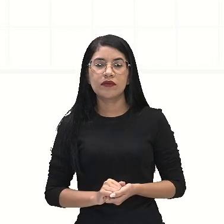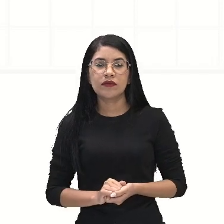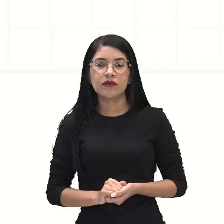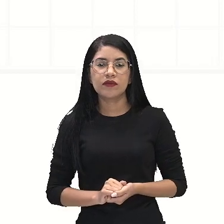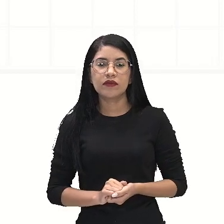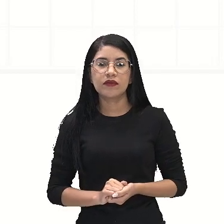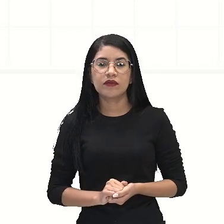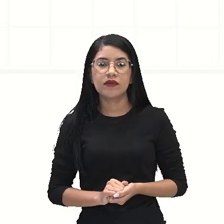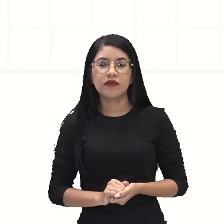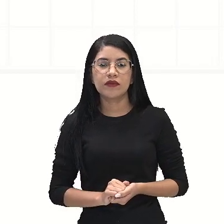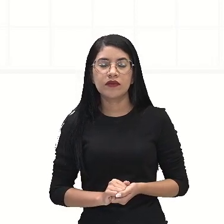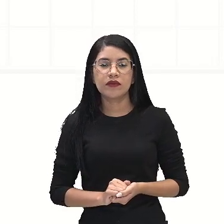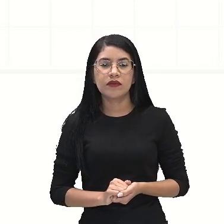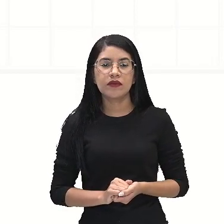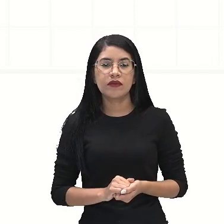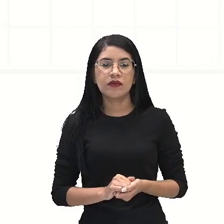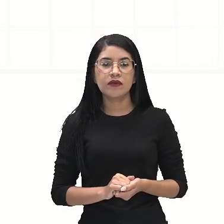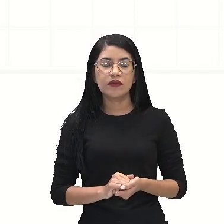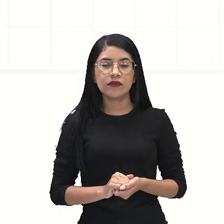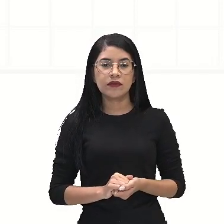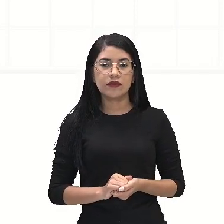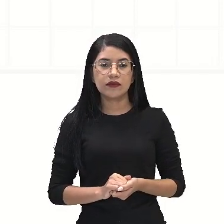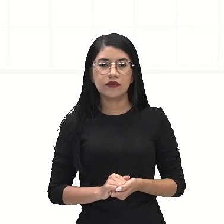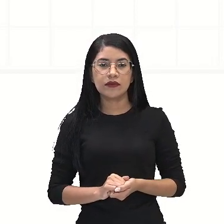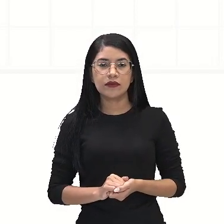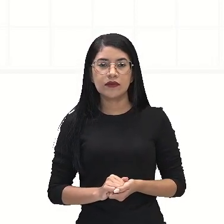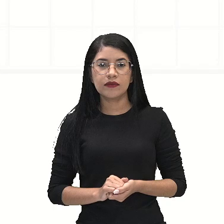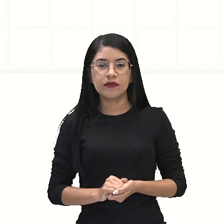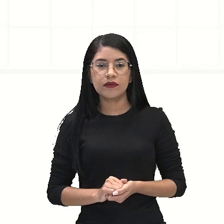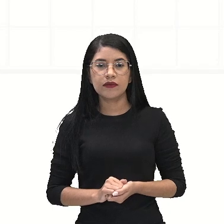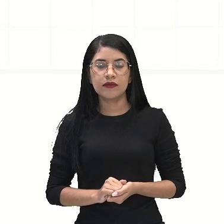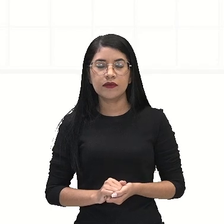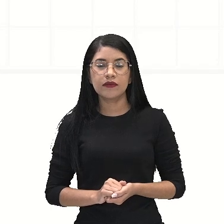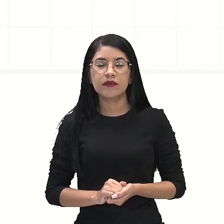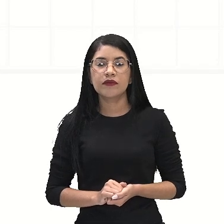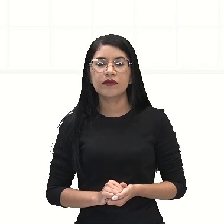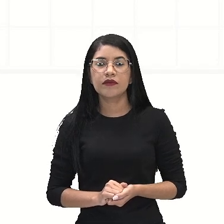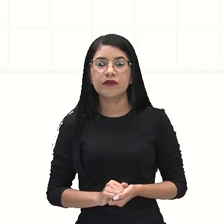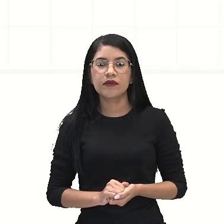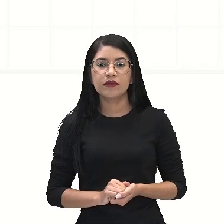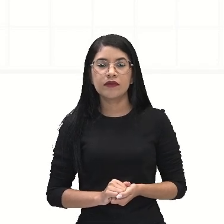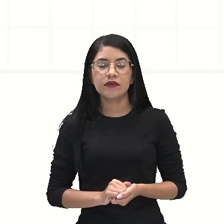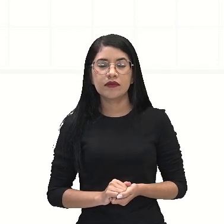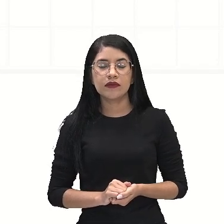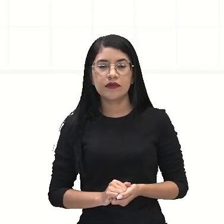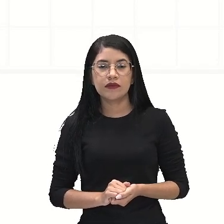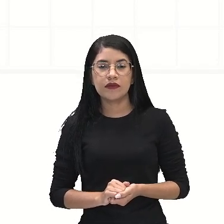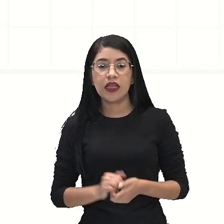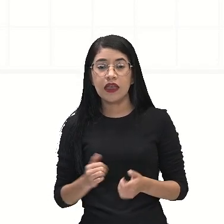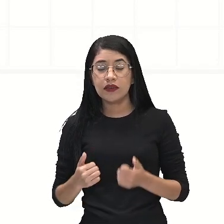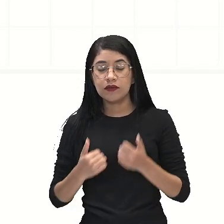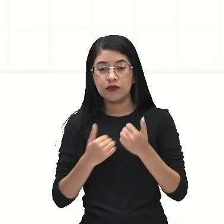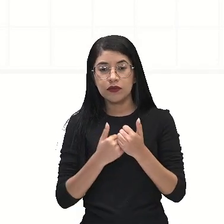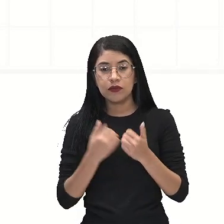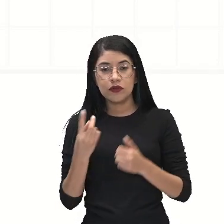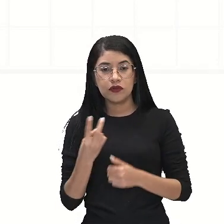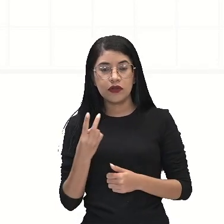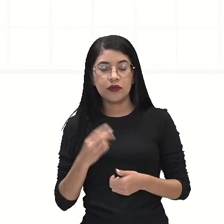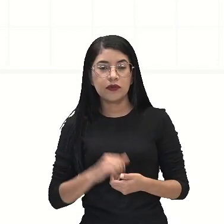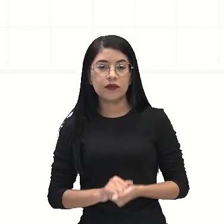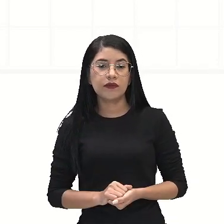2, então vai ficar 2. 2? O b vale 2. Então vai ficar 2 dividido